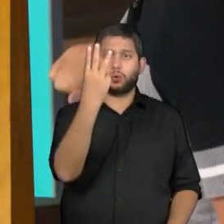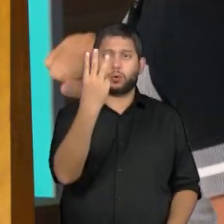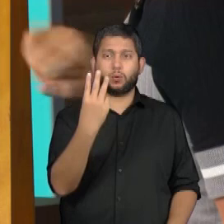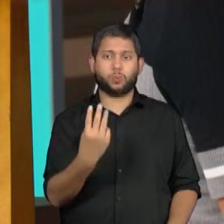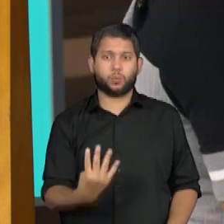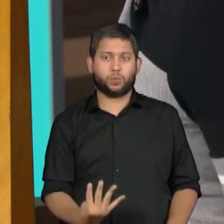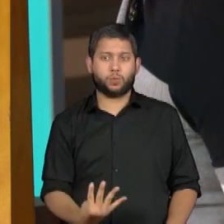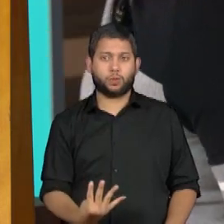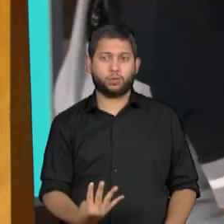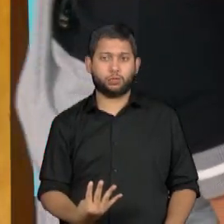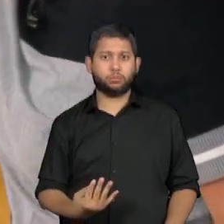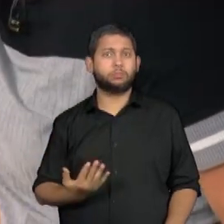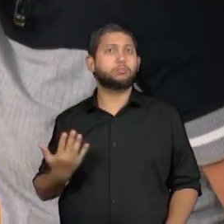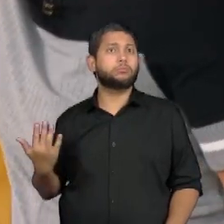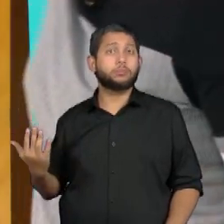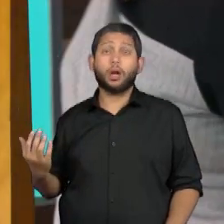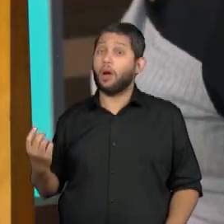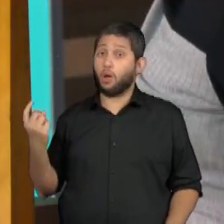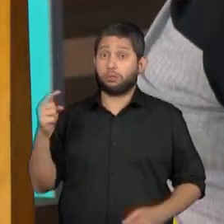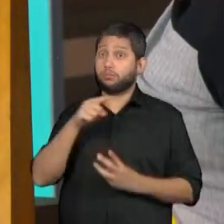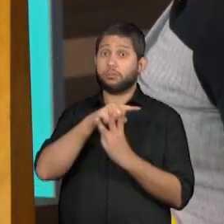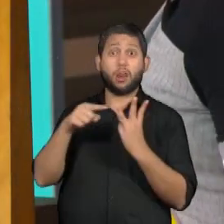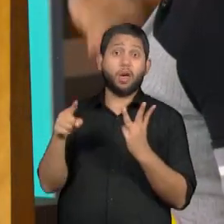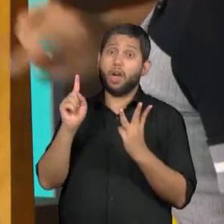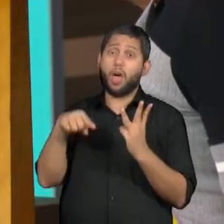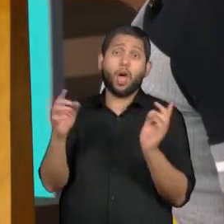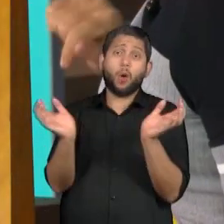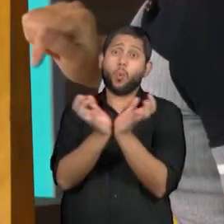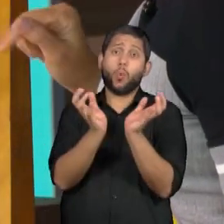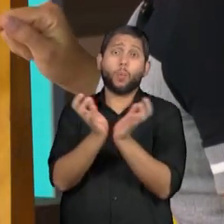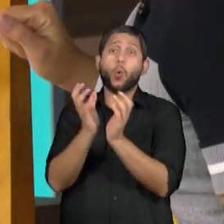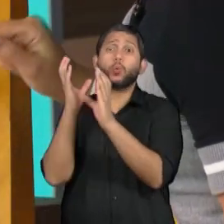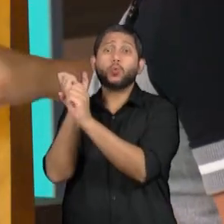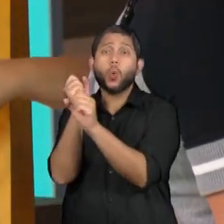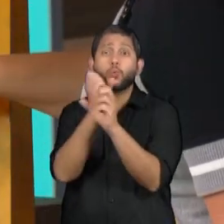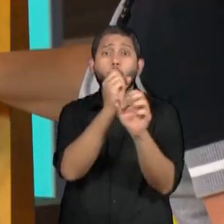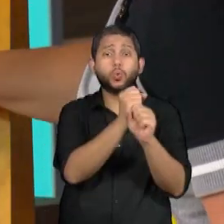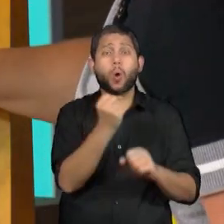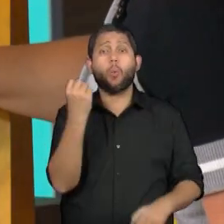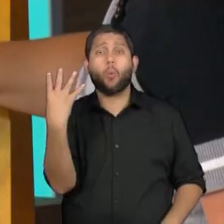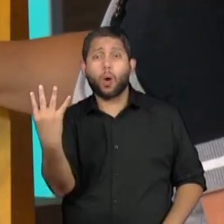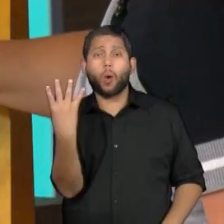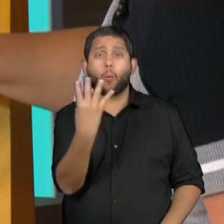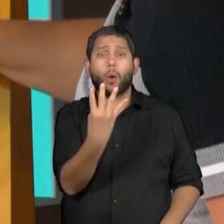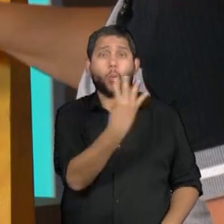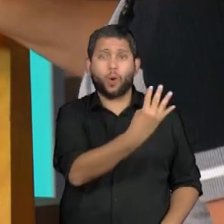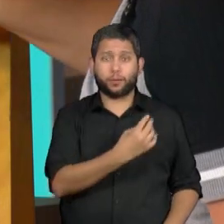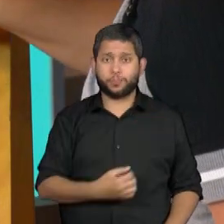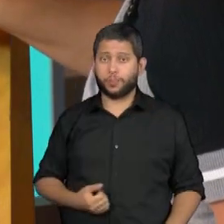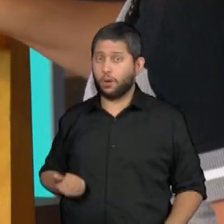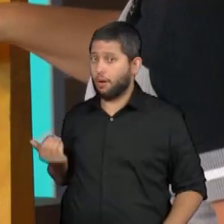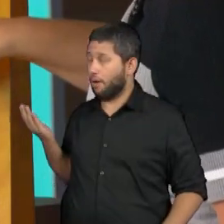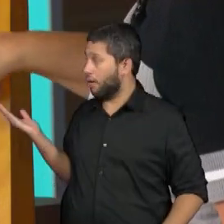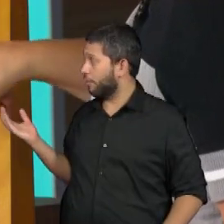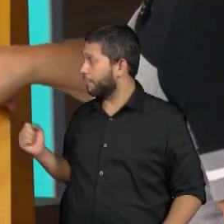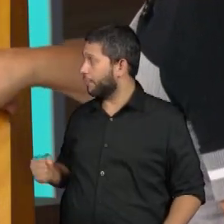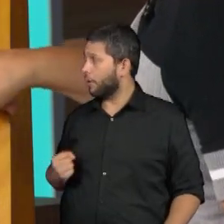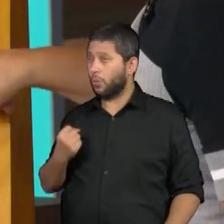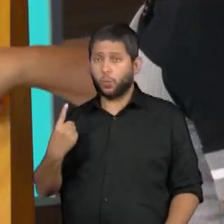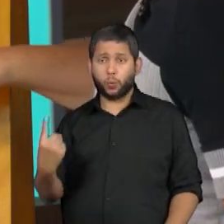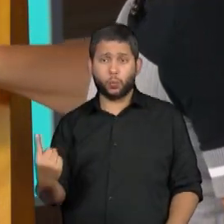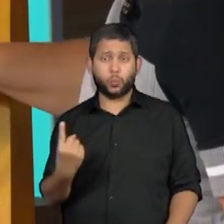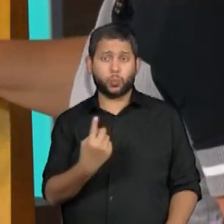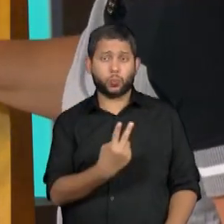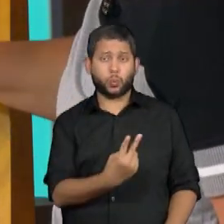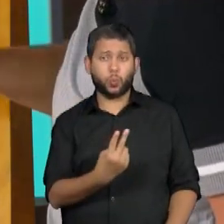4 lados. Então, vou deixar esses 3 aqui num grupo, tá? Agora, vamos ver o triângulo, ó. 1,